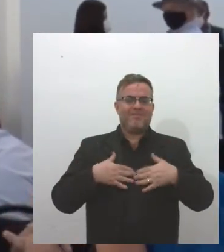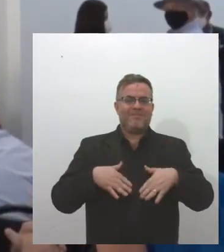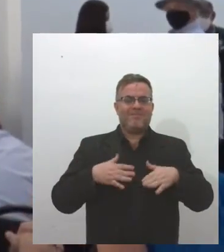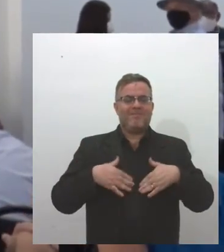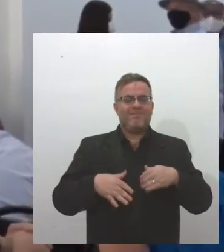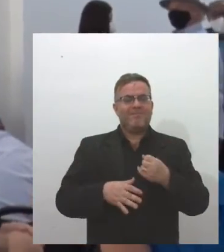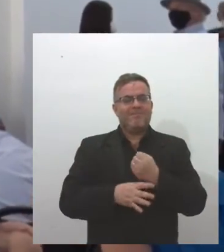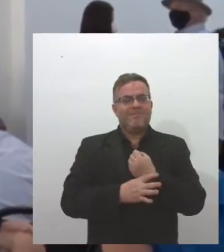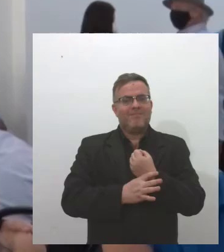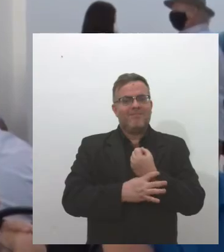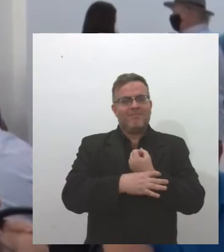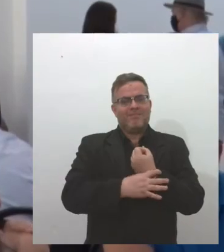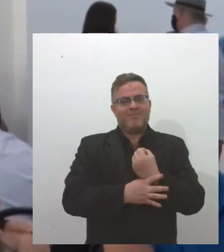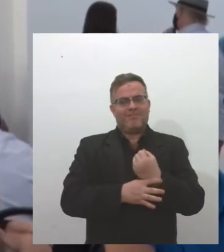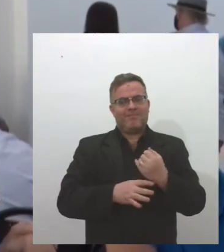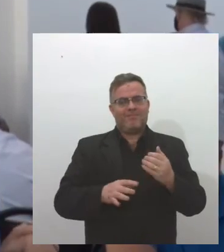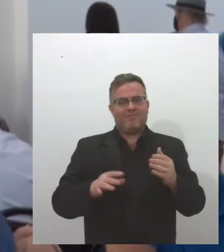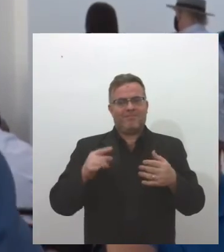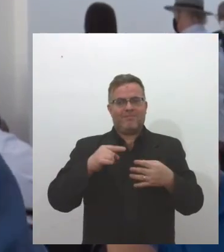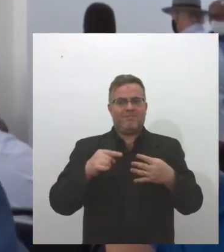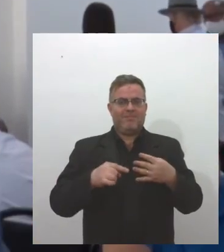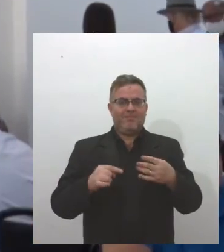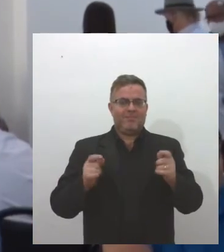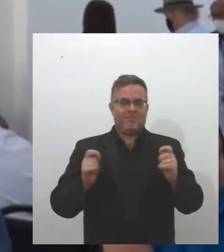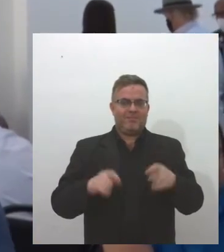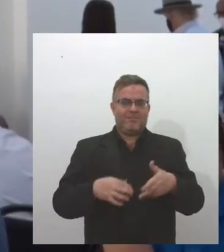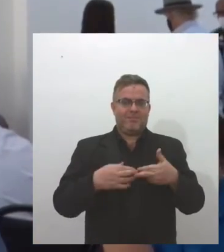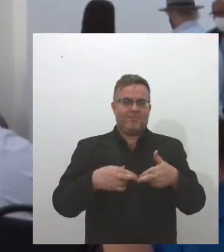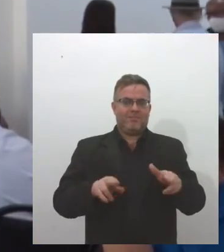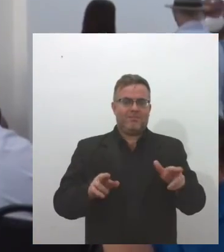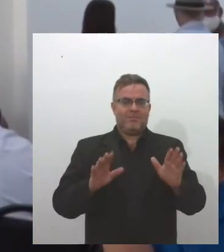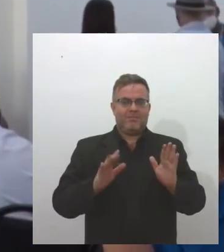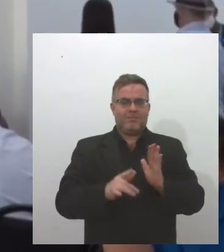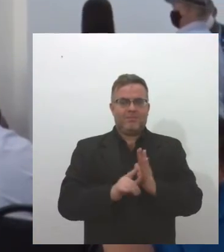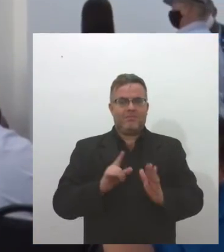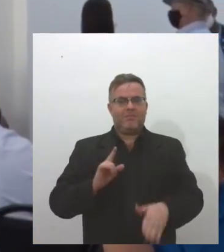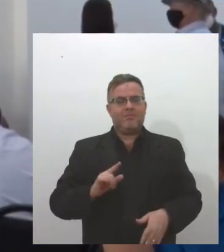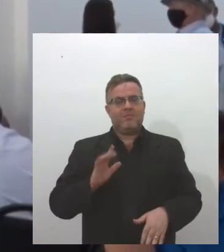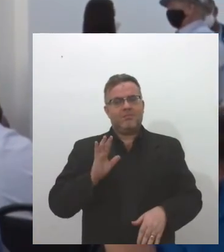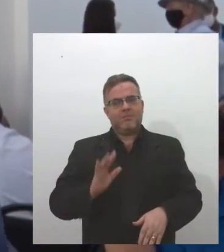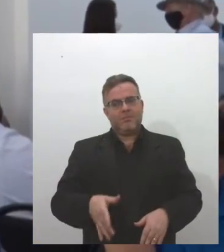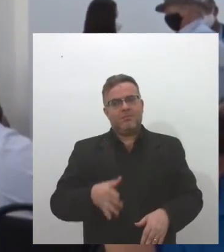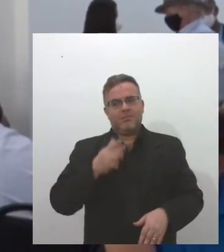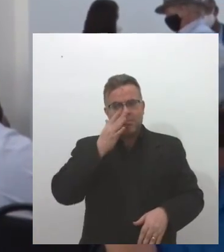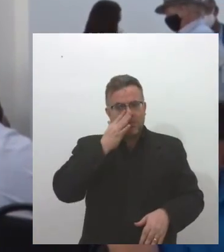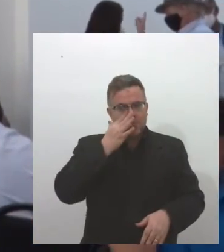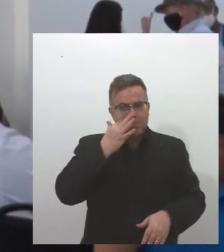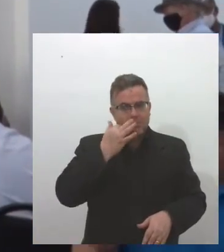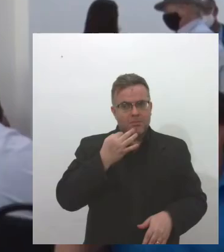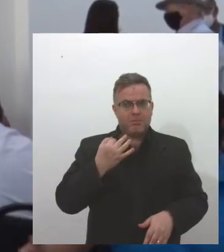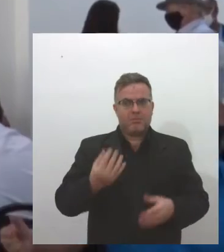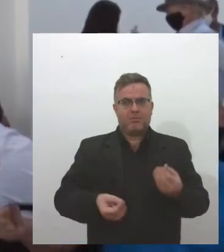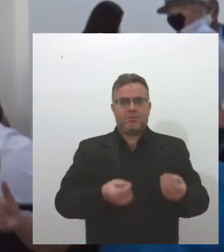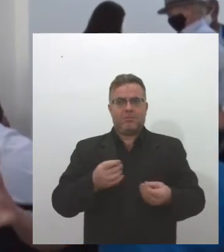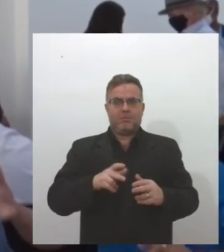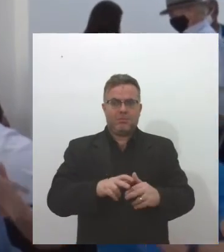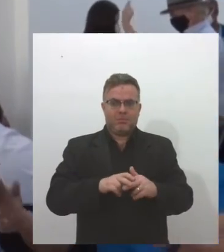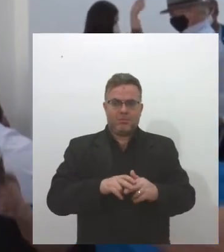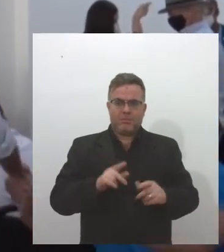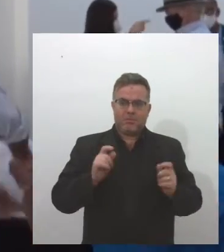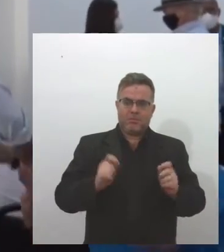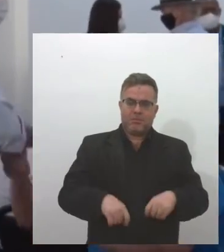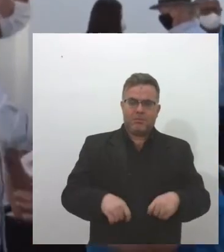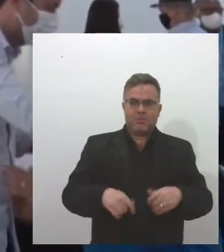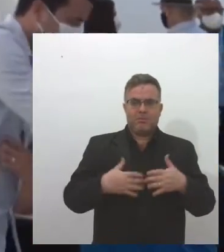que são medidas que podem ser feitas, que já foram tomadas em outros lugares fora do Brasil e fora do Estado, e com isso eles podem ficar tranquilos